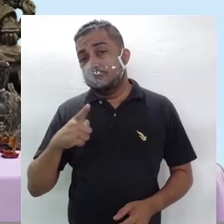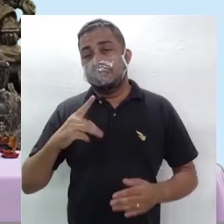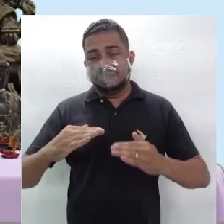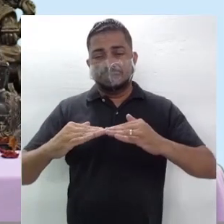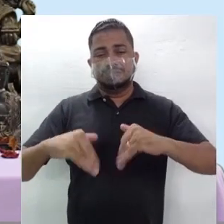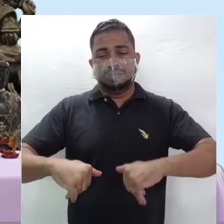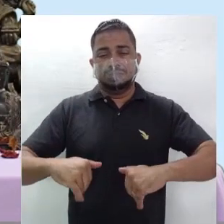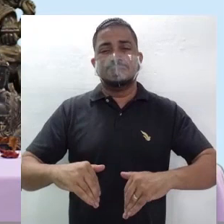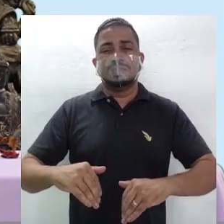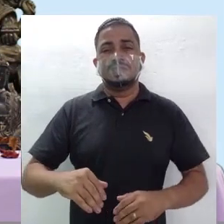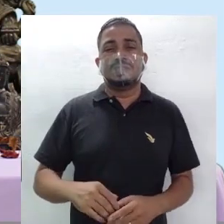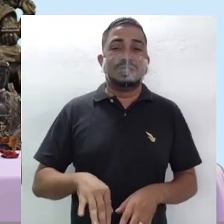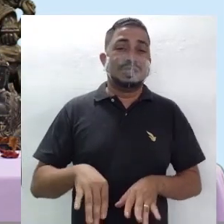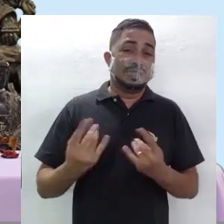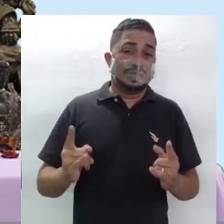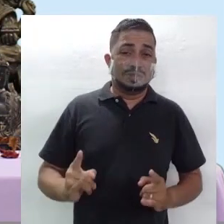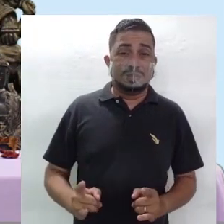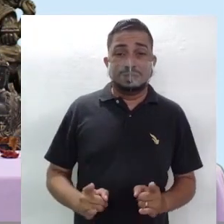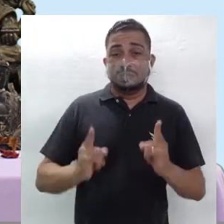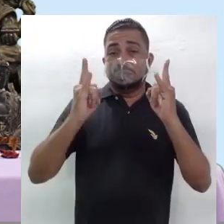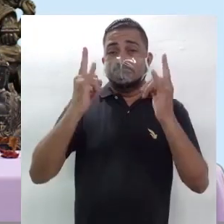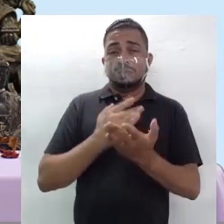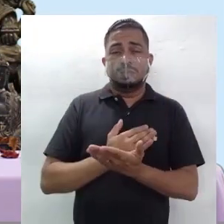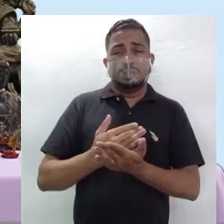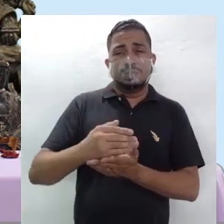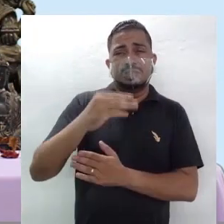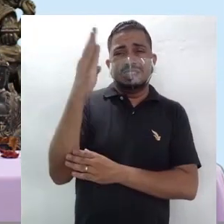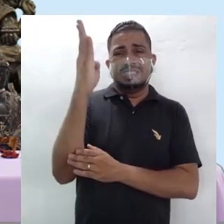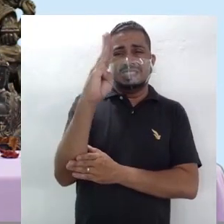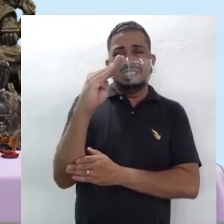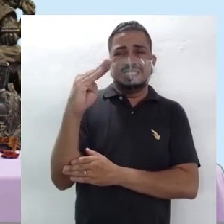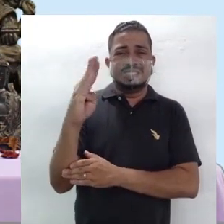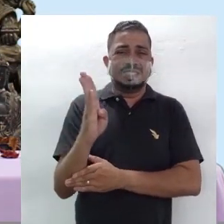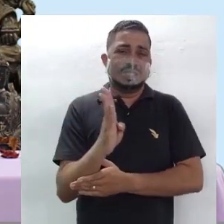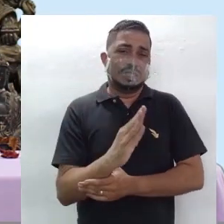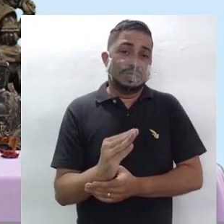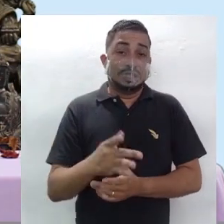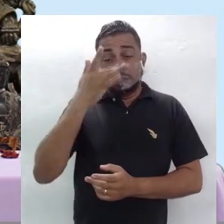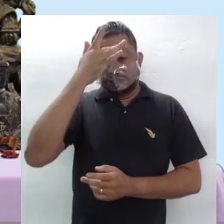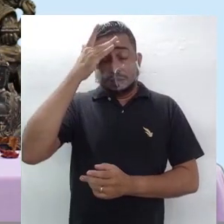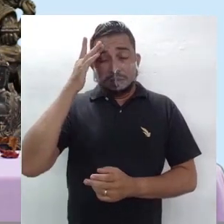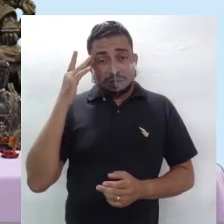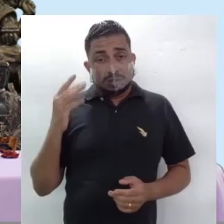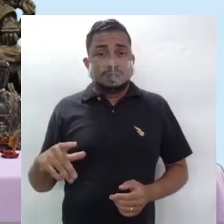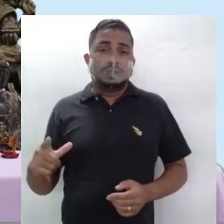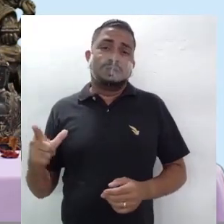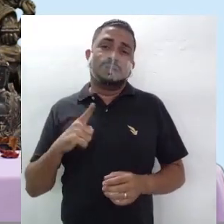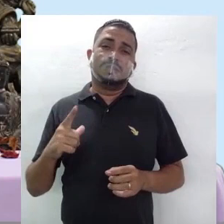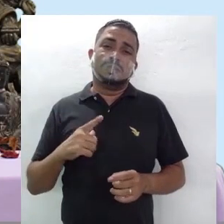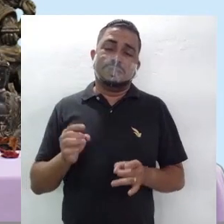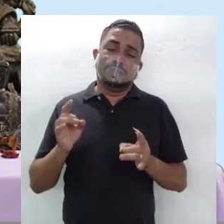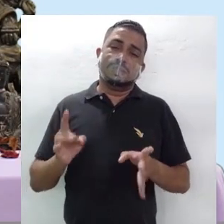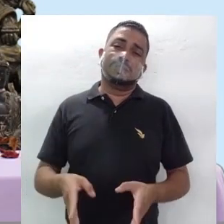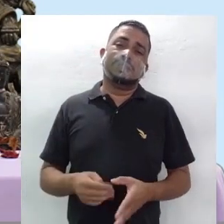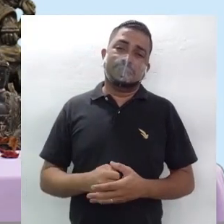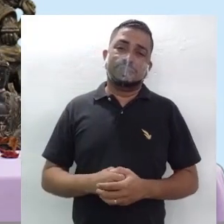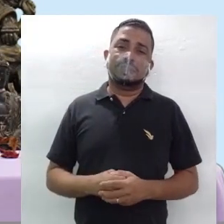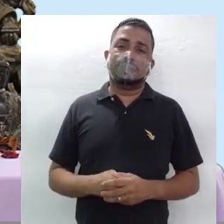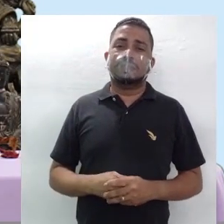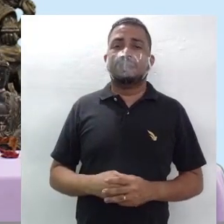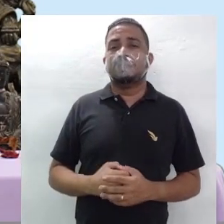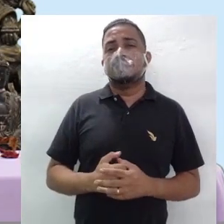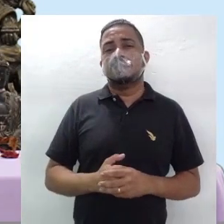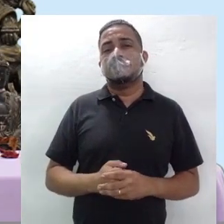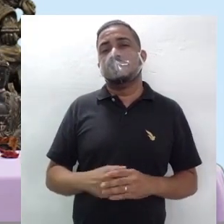terra, né? Então, os prédios começaram a se rachar e as pessoas tiveram que deixar, né,